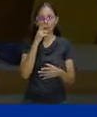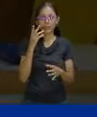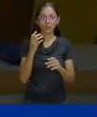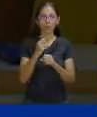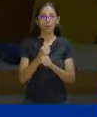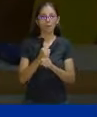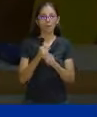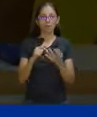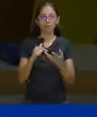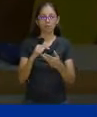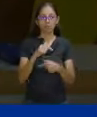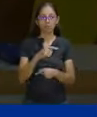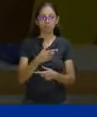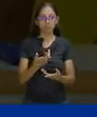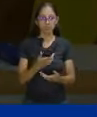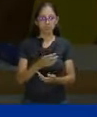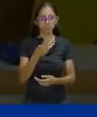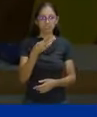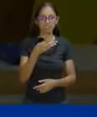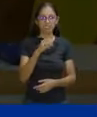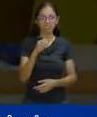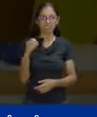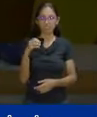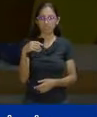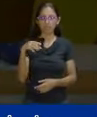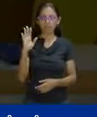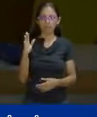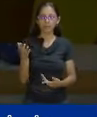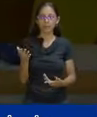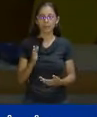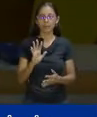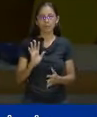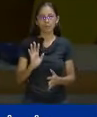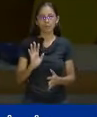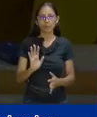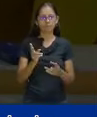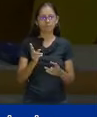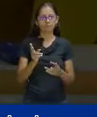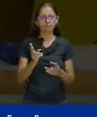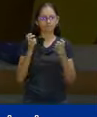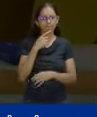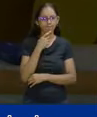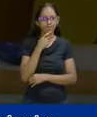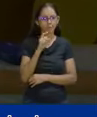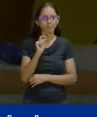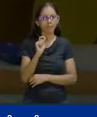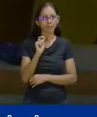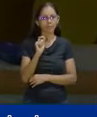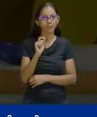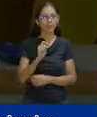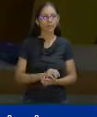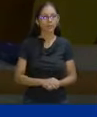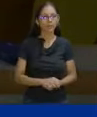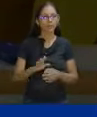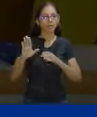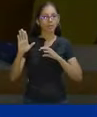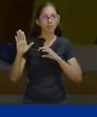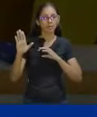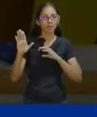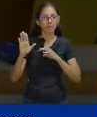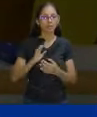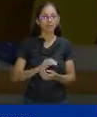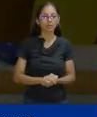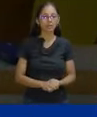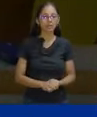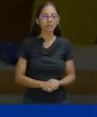mas vejam, nós consideramos que era uma eleição para deputado federal e o eleitorado, né, de todo